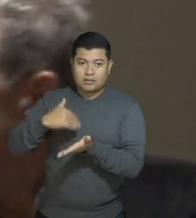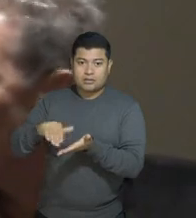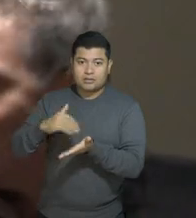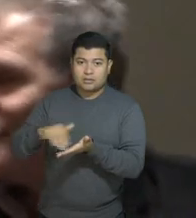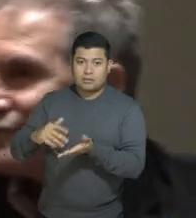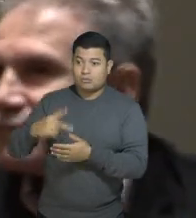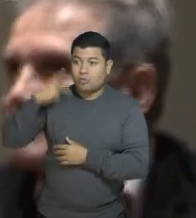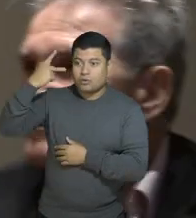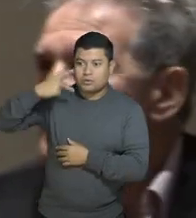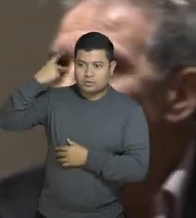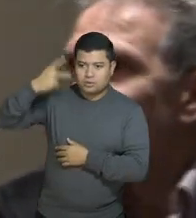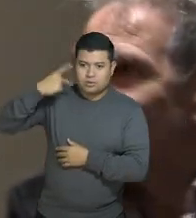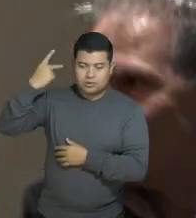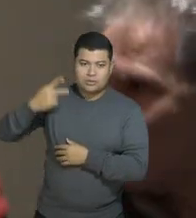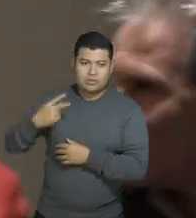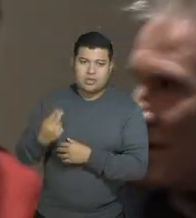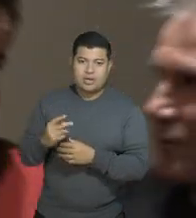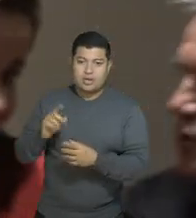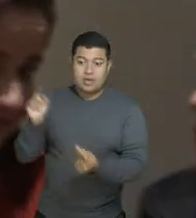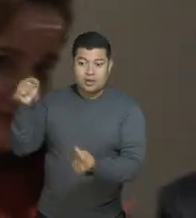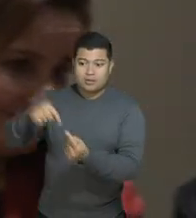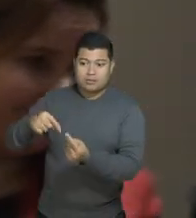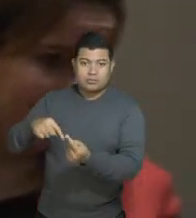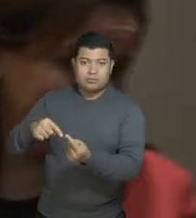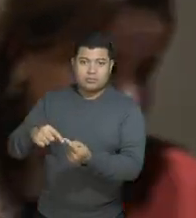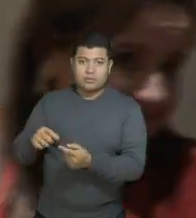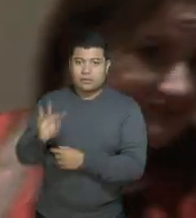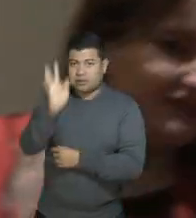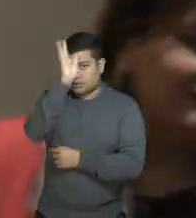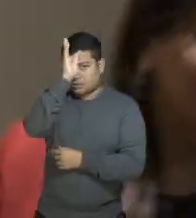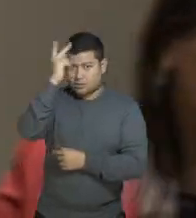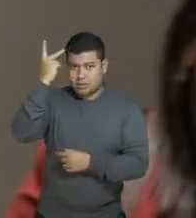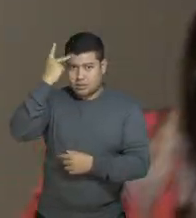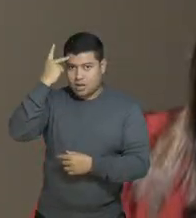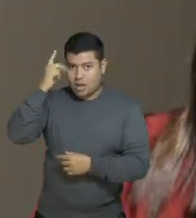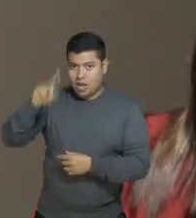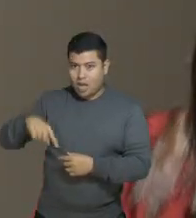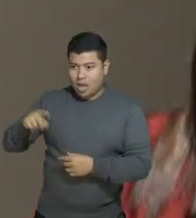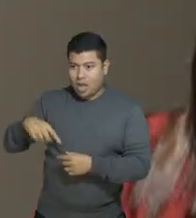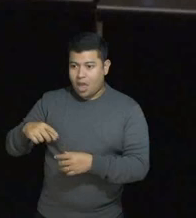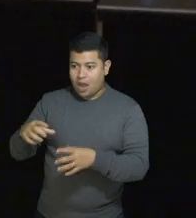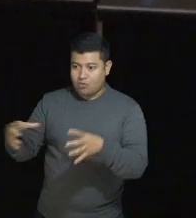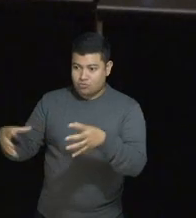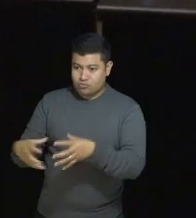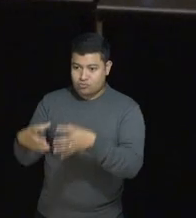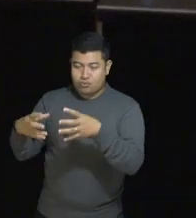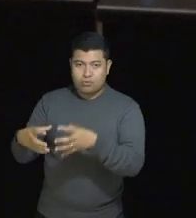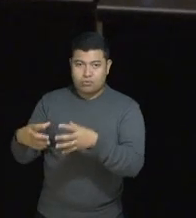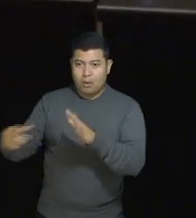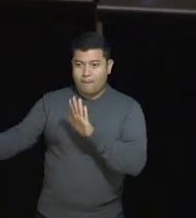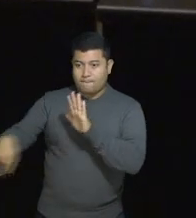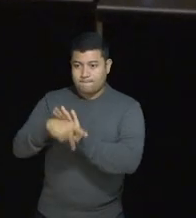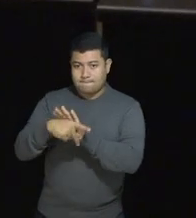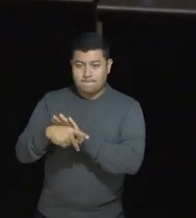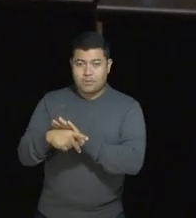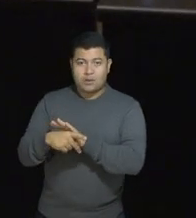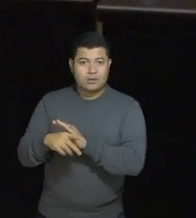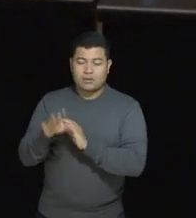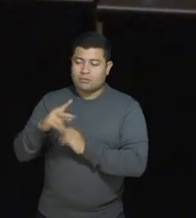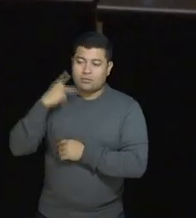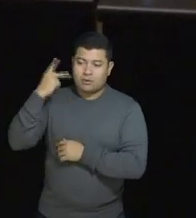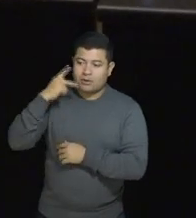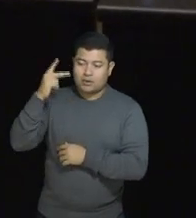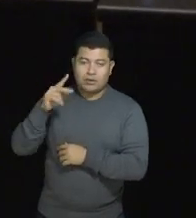Santa Catarina, mas a gente sabe que o TDAH não é público da Educação Especial pela Política Nacional, né, ele é